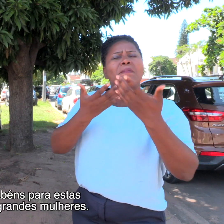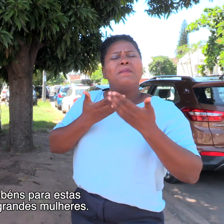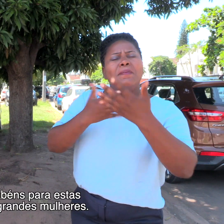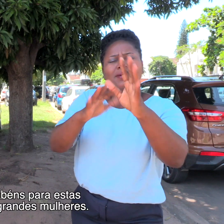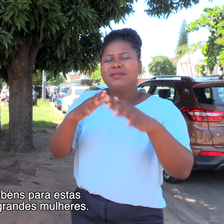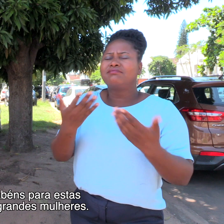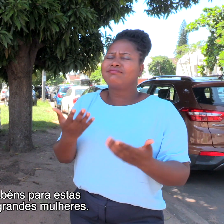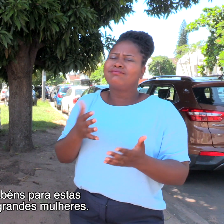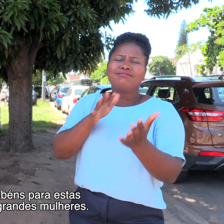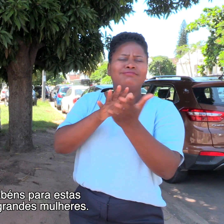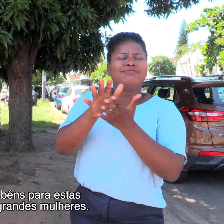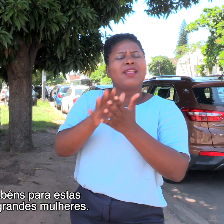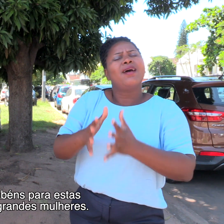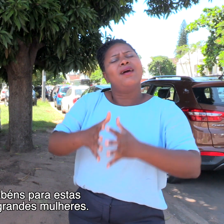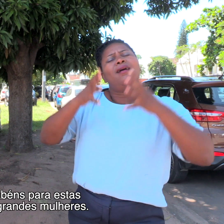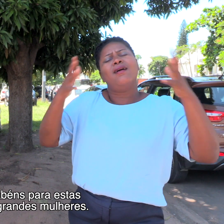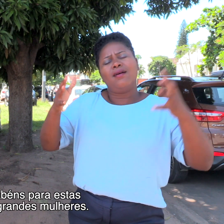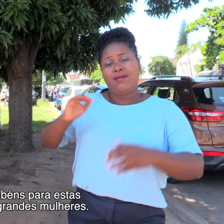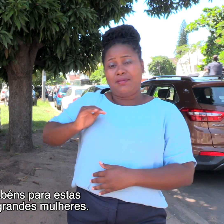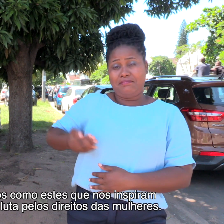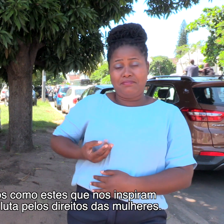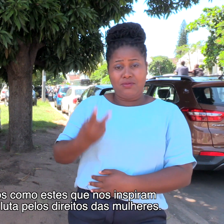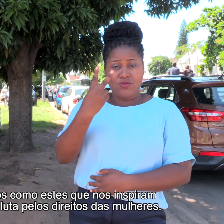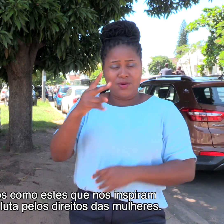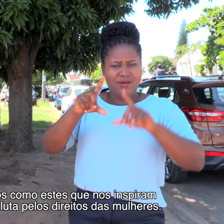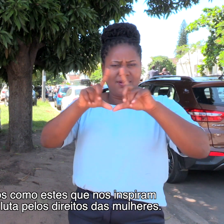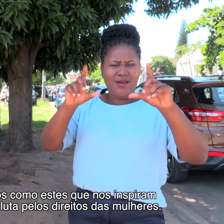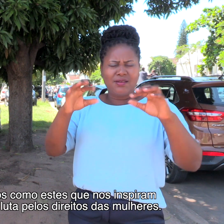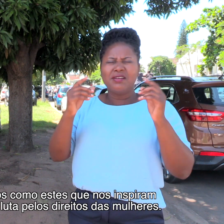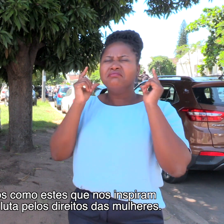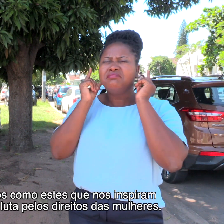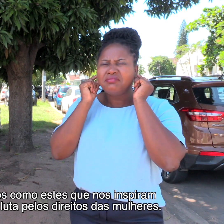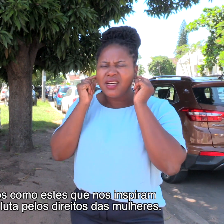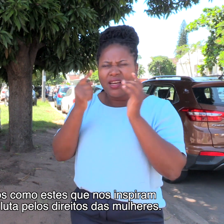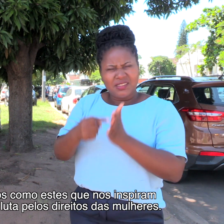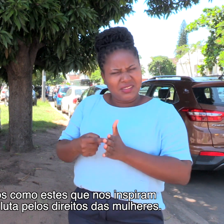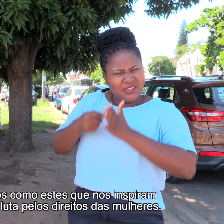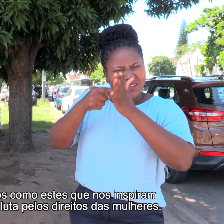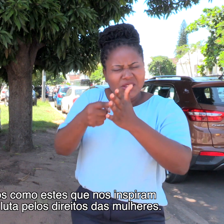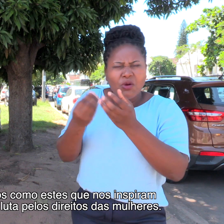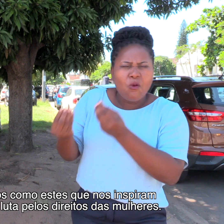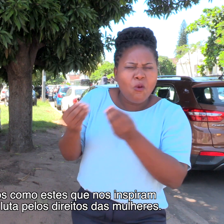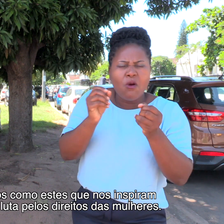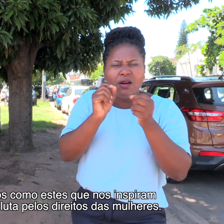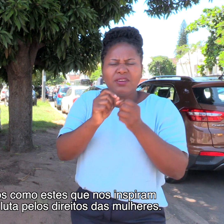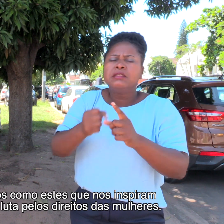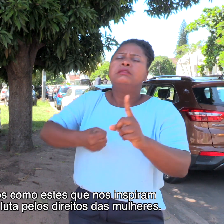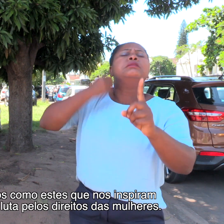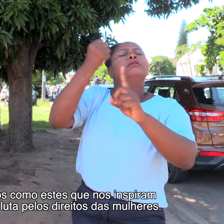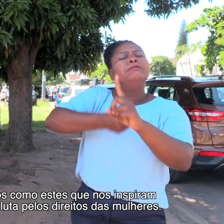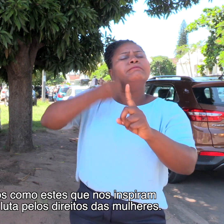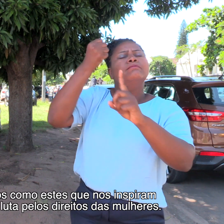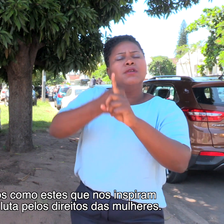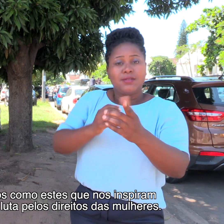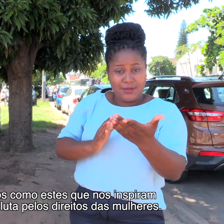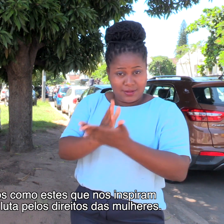Parabéns para estas duas grandes mulheres. Lisete, são exemplos como estes que nos inspiram a continuar